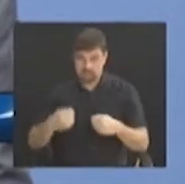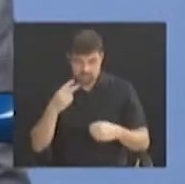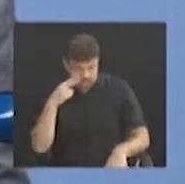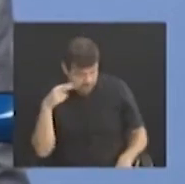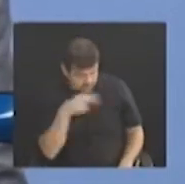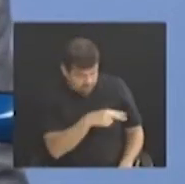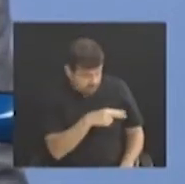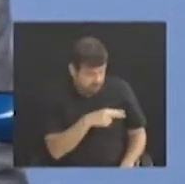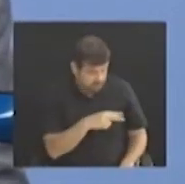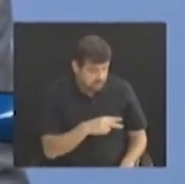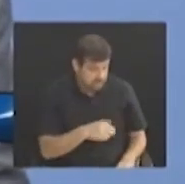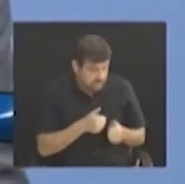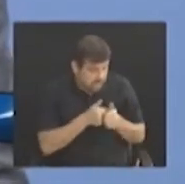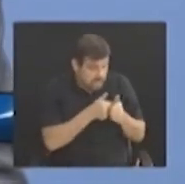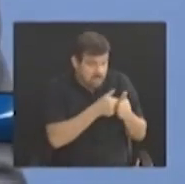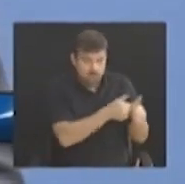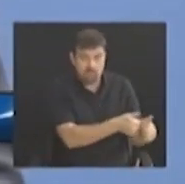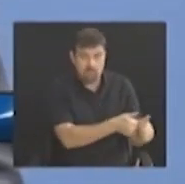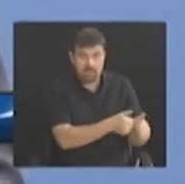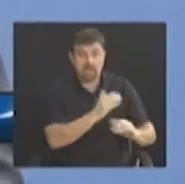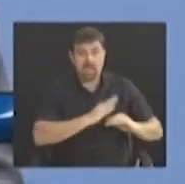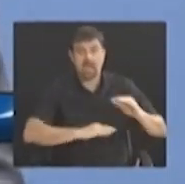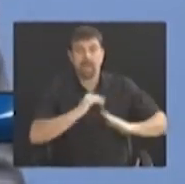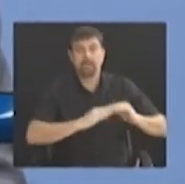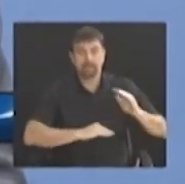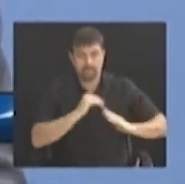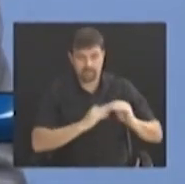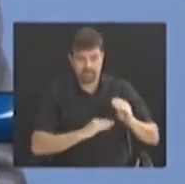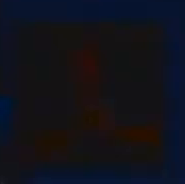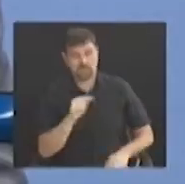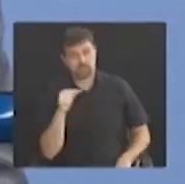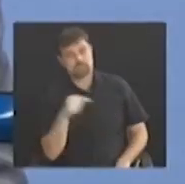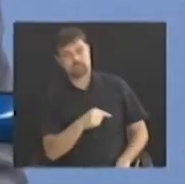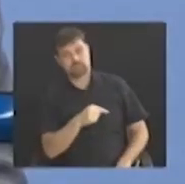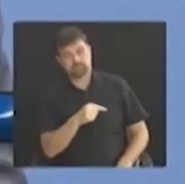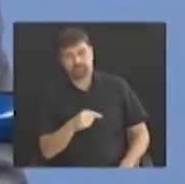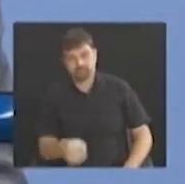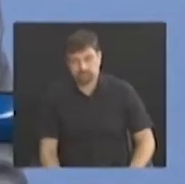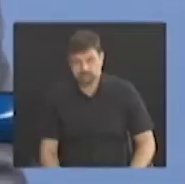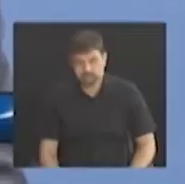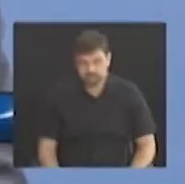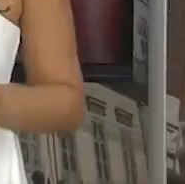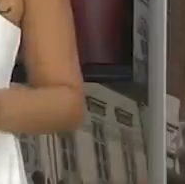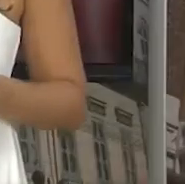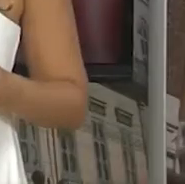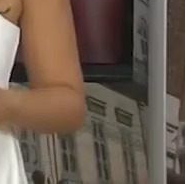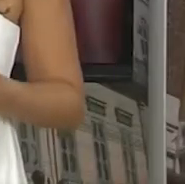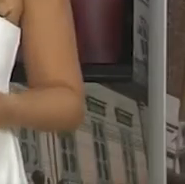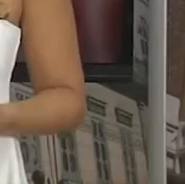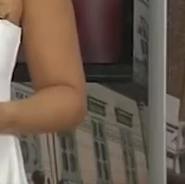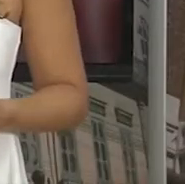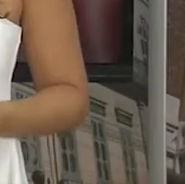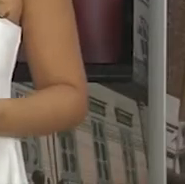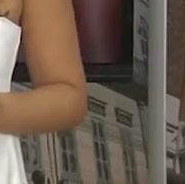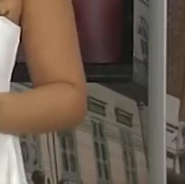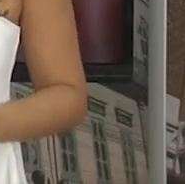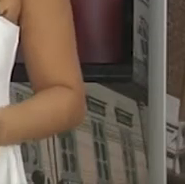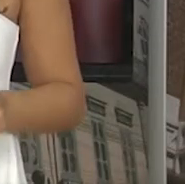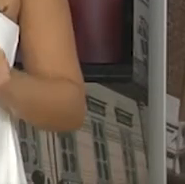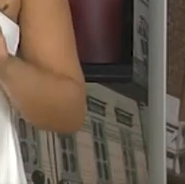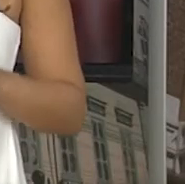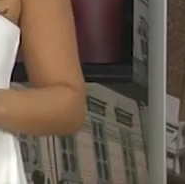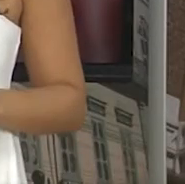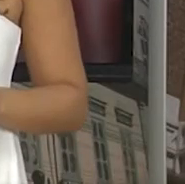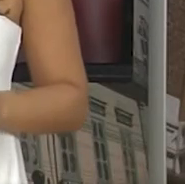mas acompanhar o que está sendo realizado. E eu fico feliz. A febre maculosa, transmitida